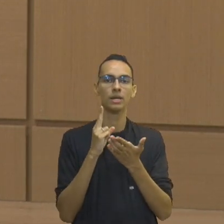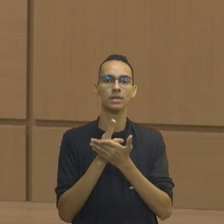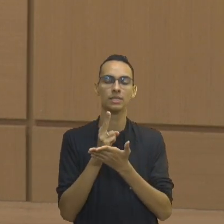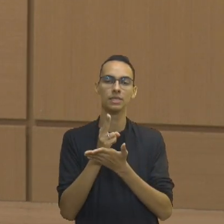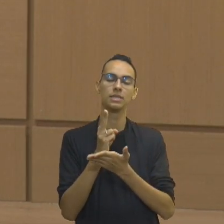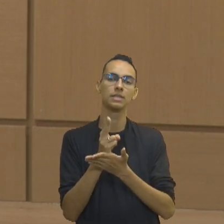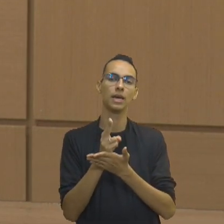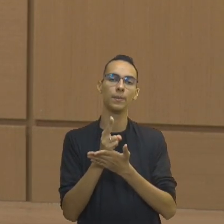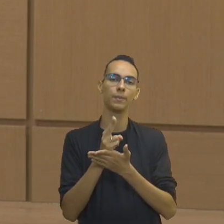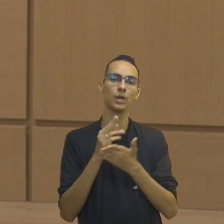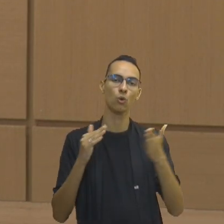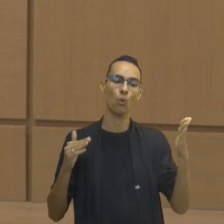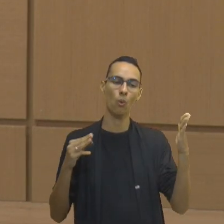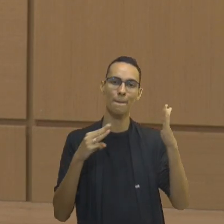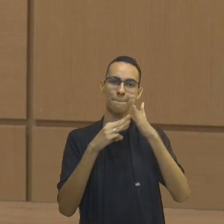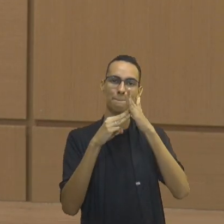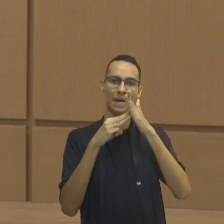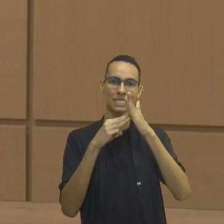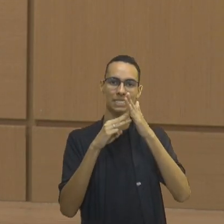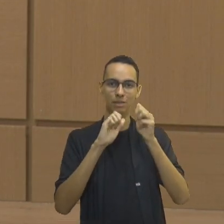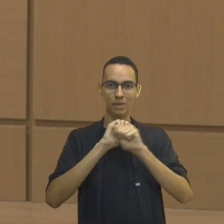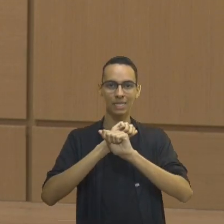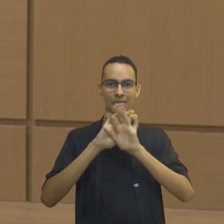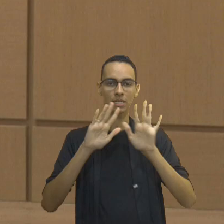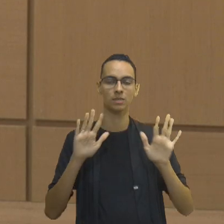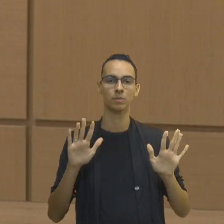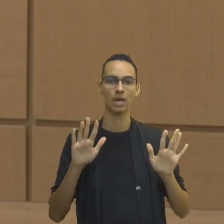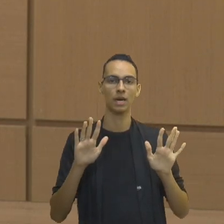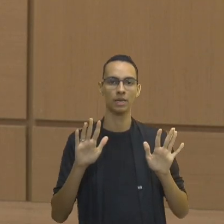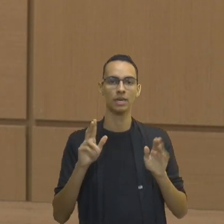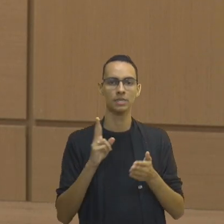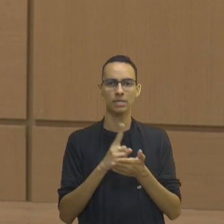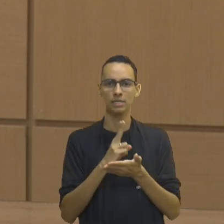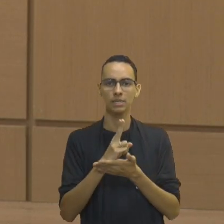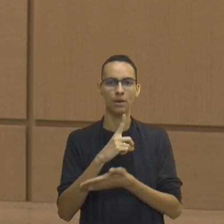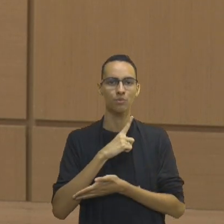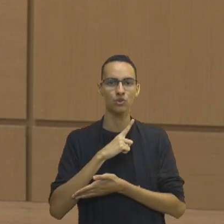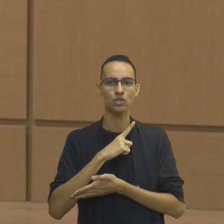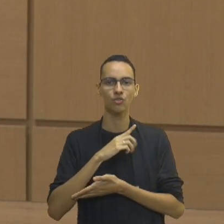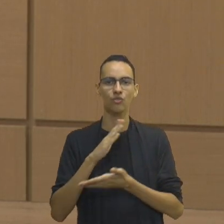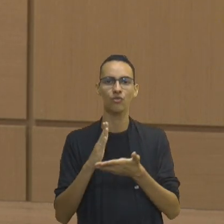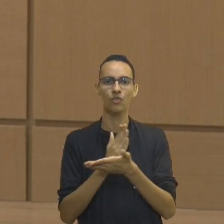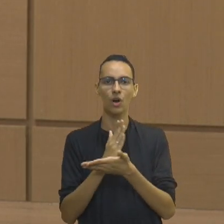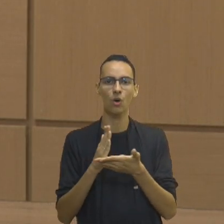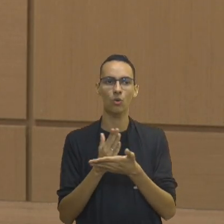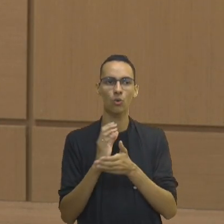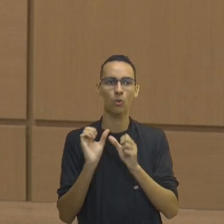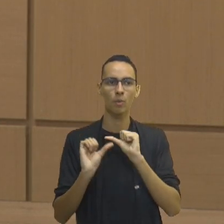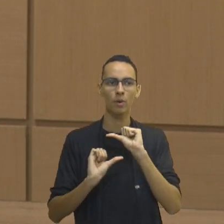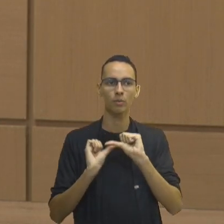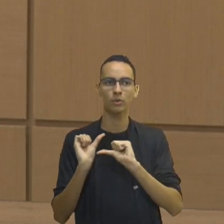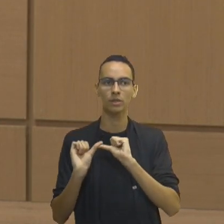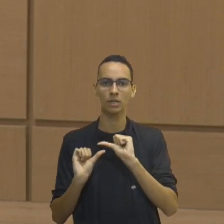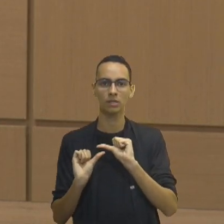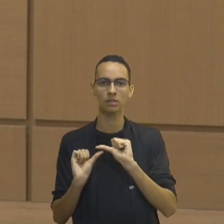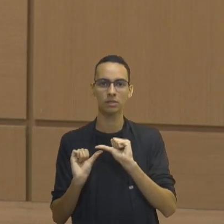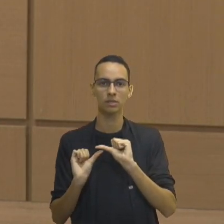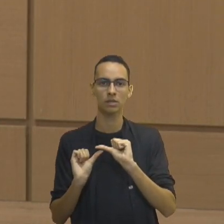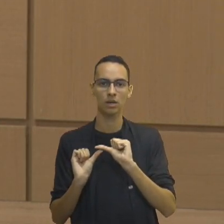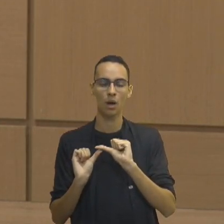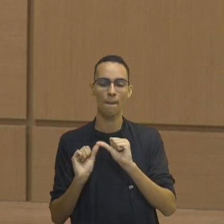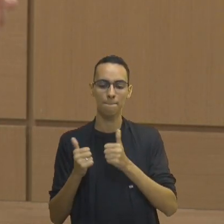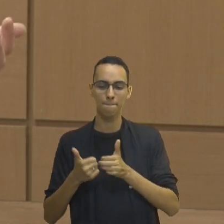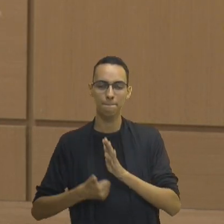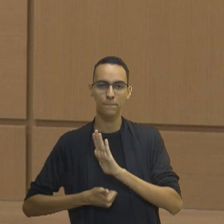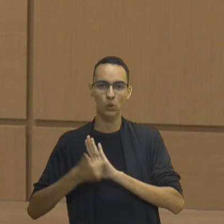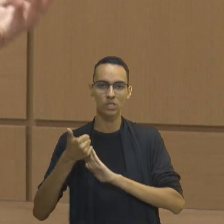a máxima transparência, sempre que tiver alguma mudança, seja